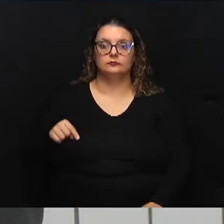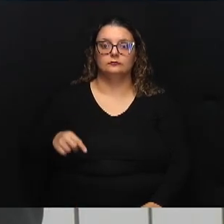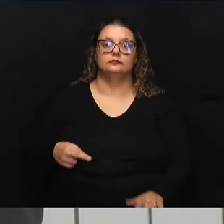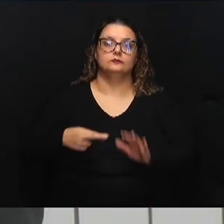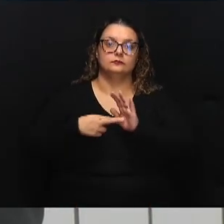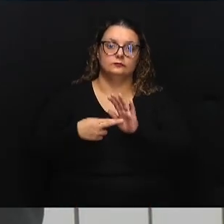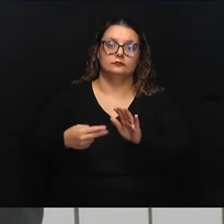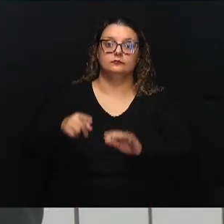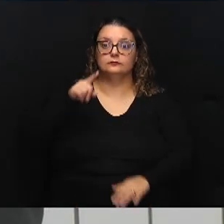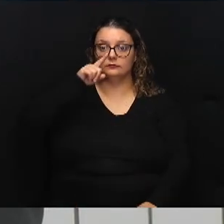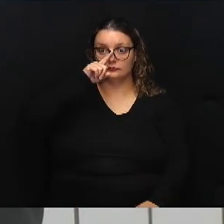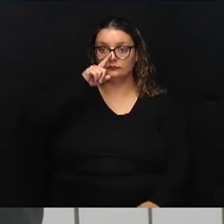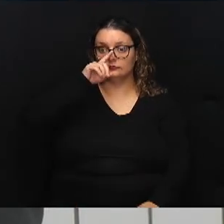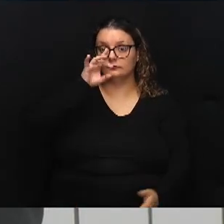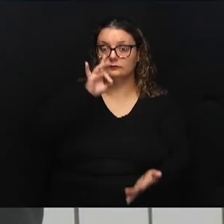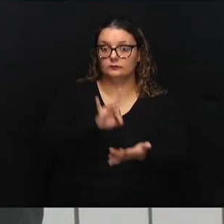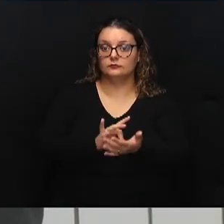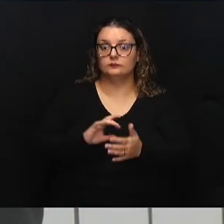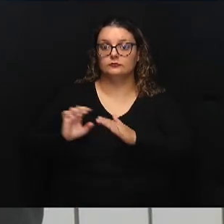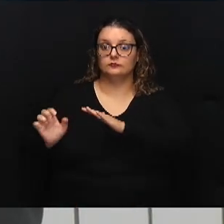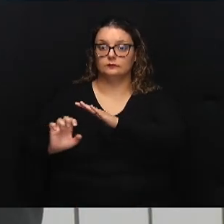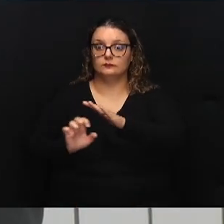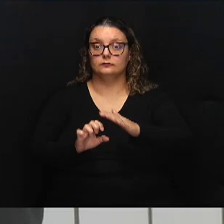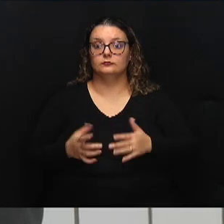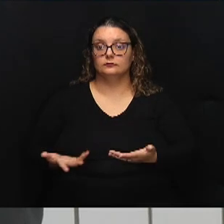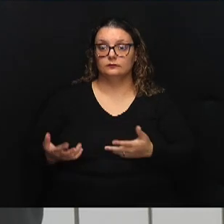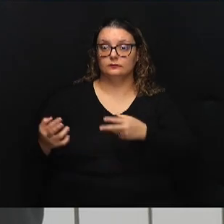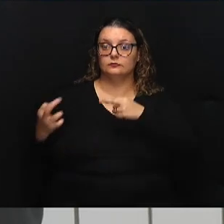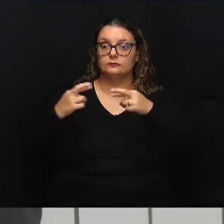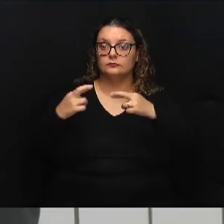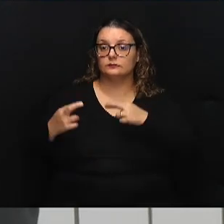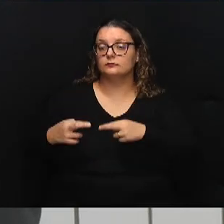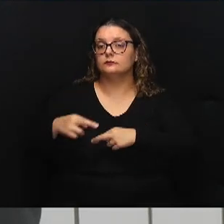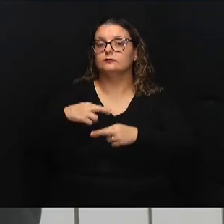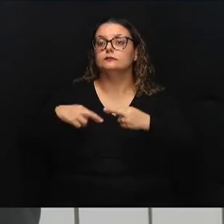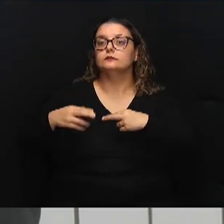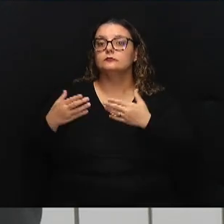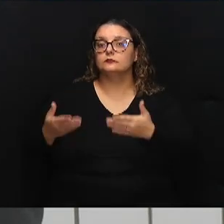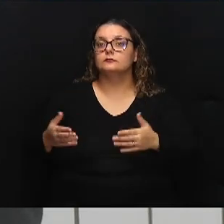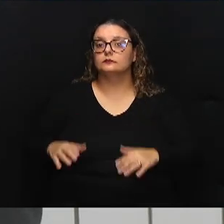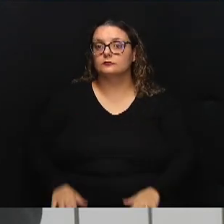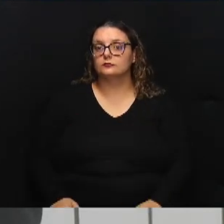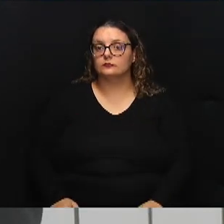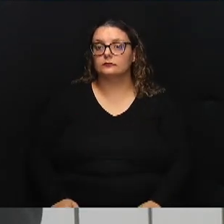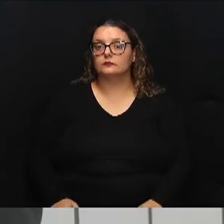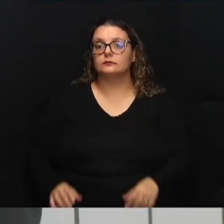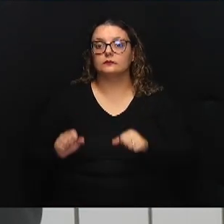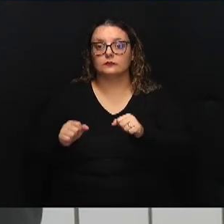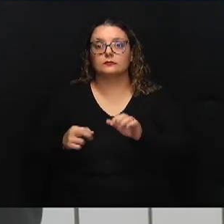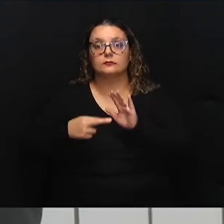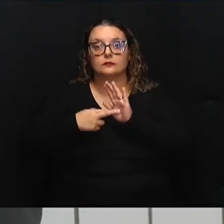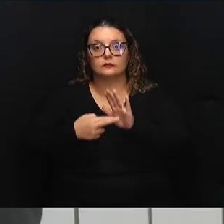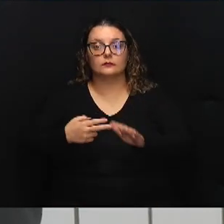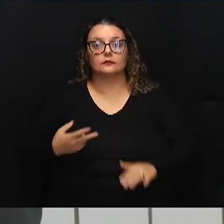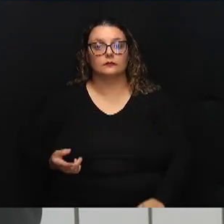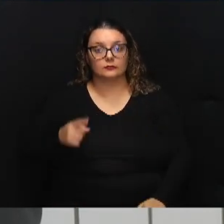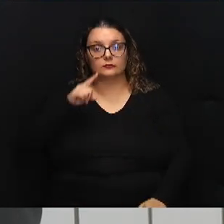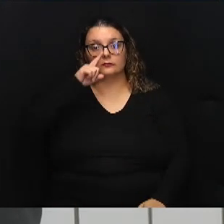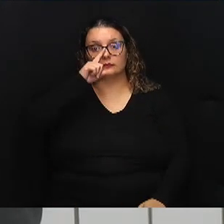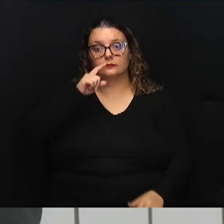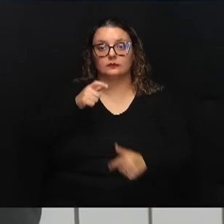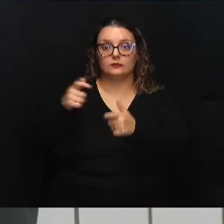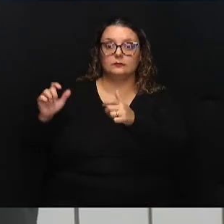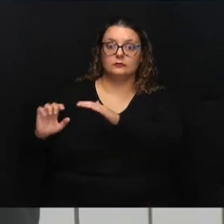risco realmente. As empresas têm que se precaver com relação a isso, porque pode representar um risco muito alto para as empresas